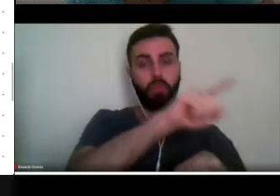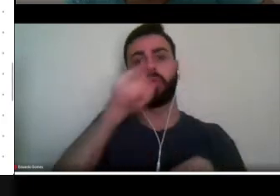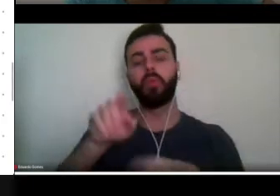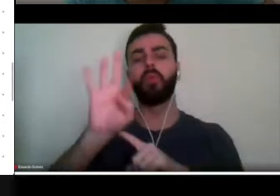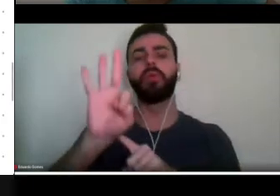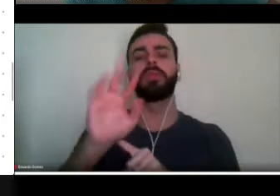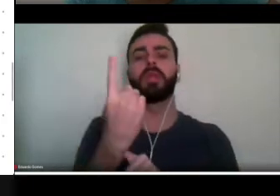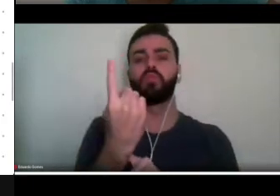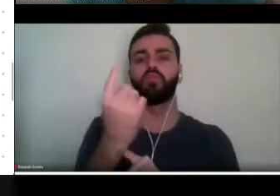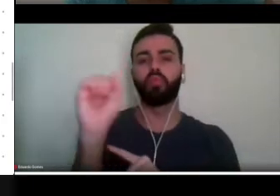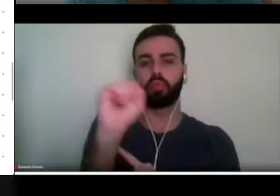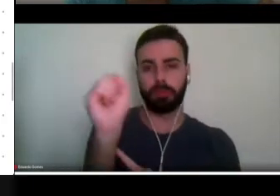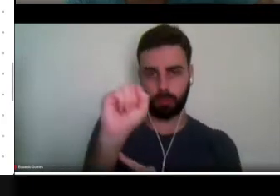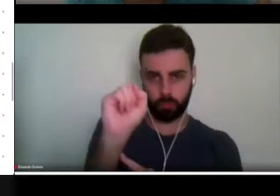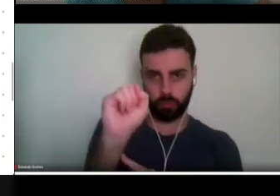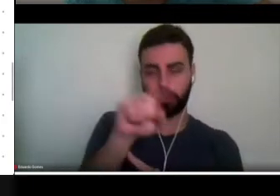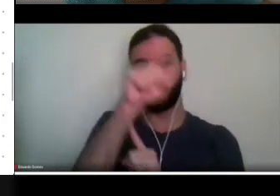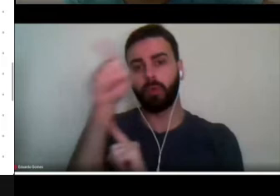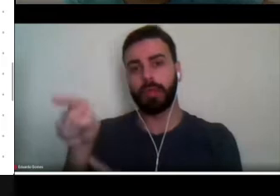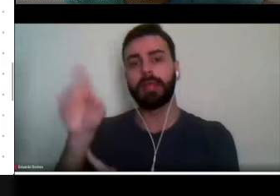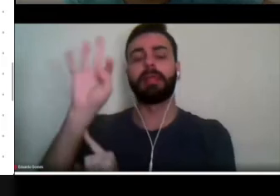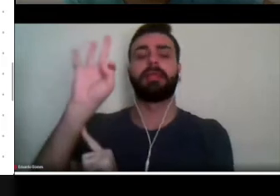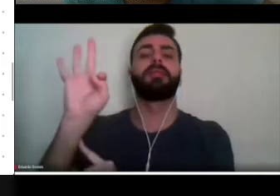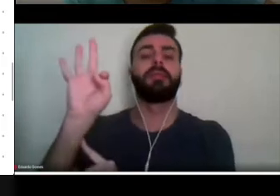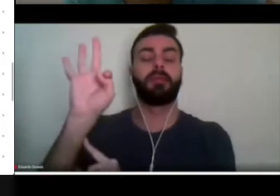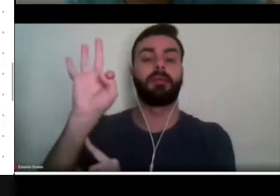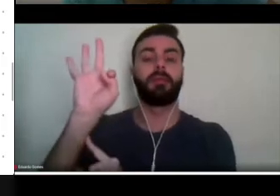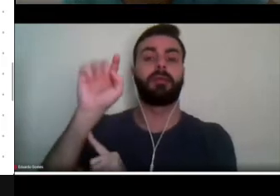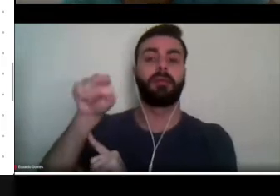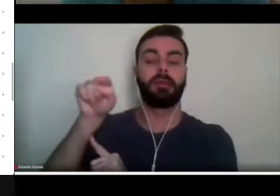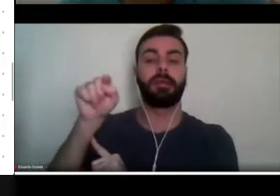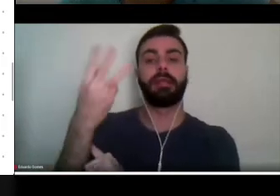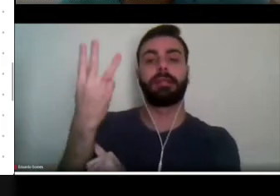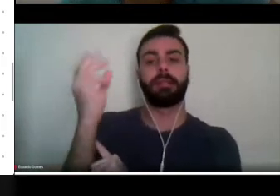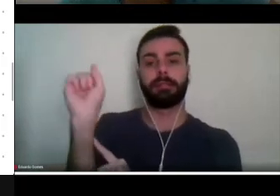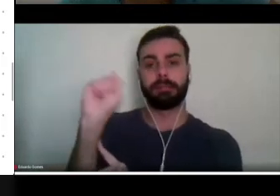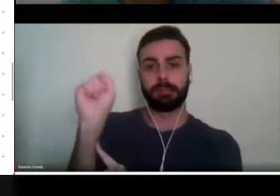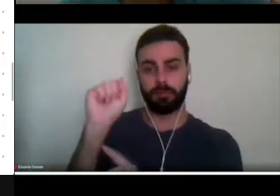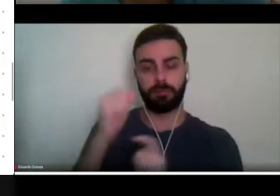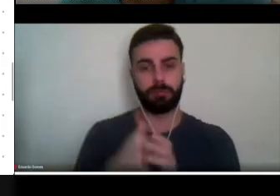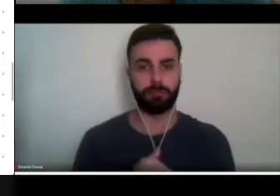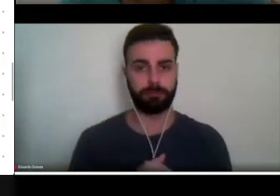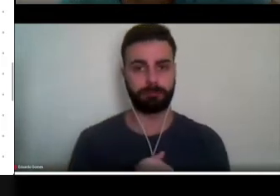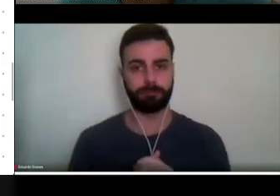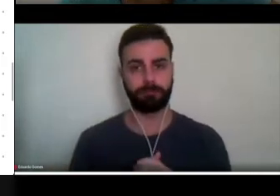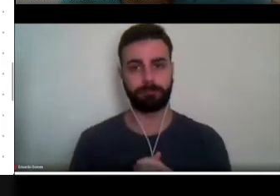segundos. Né? E aí, na letra A, ele pergunta: